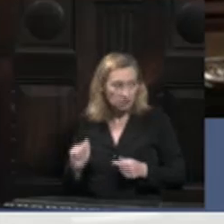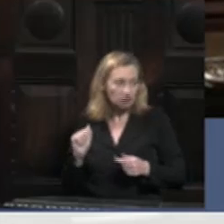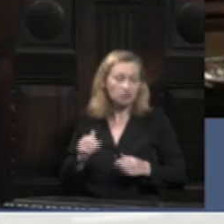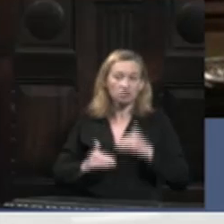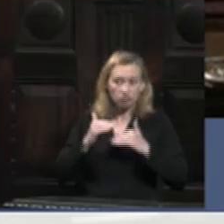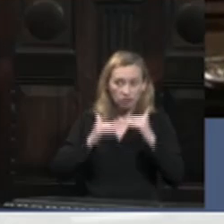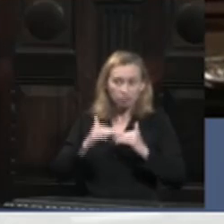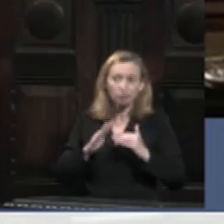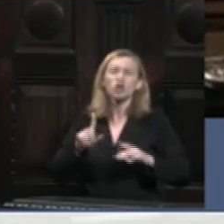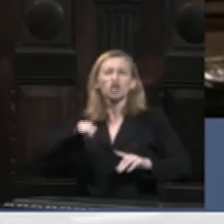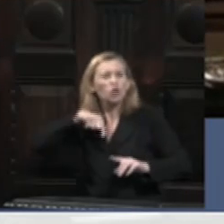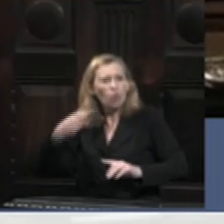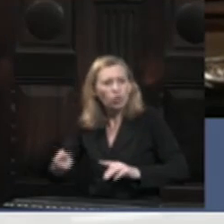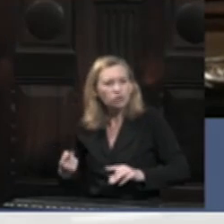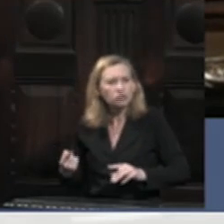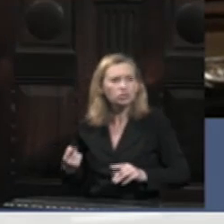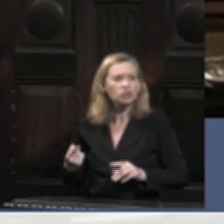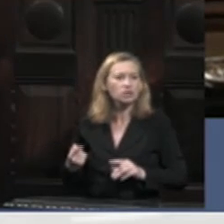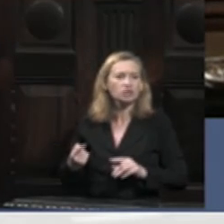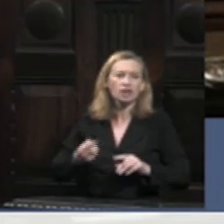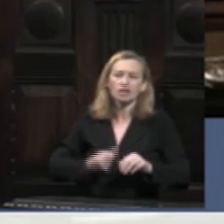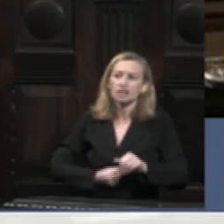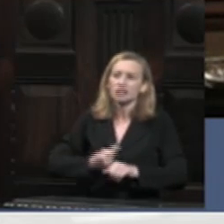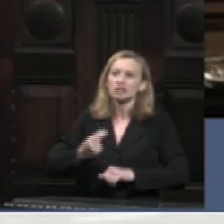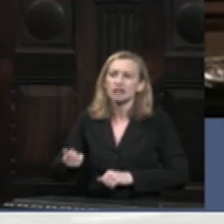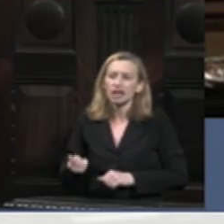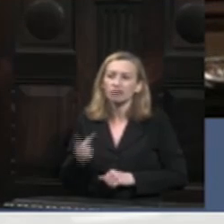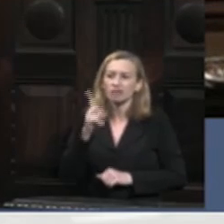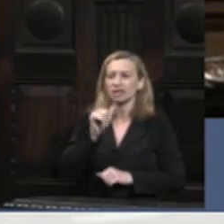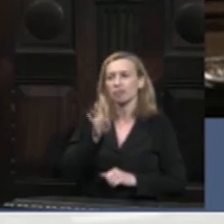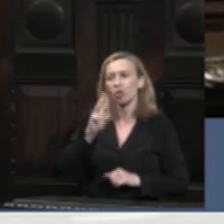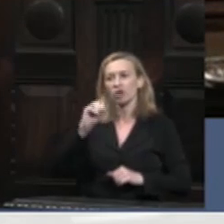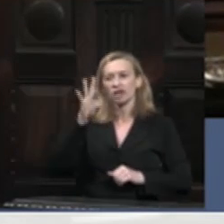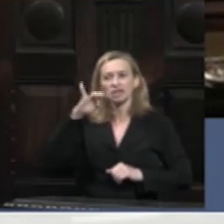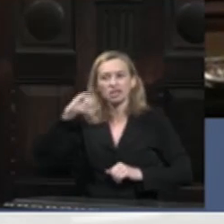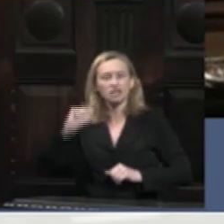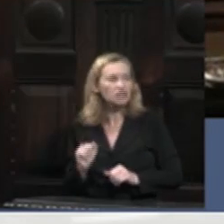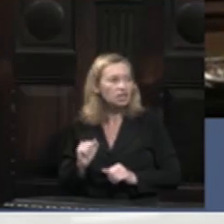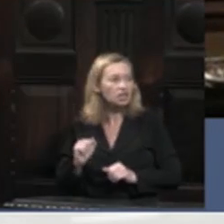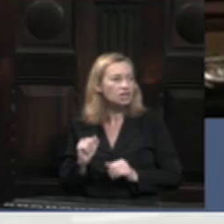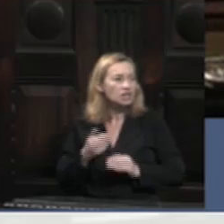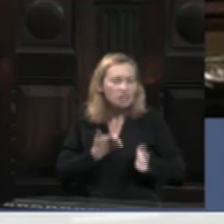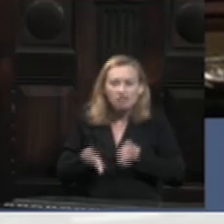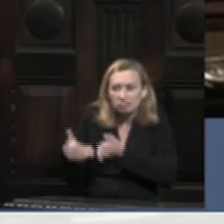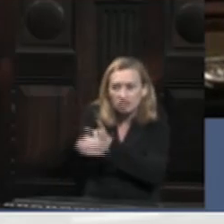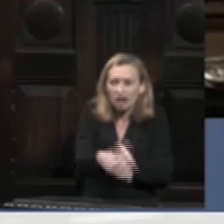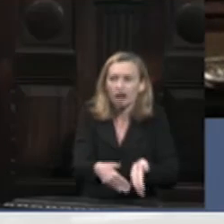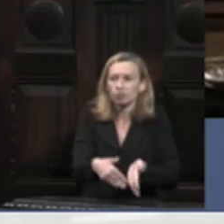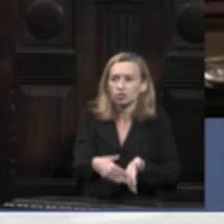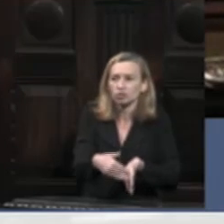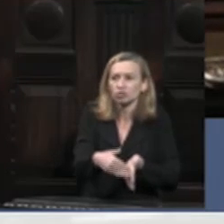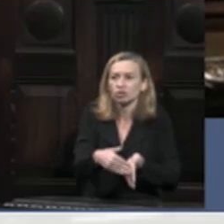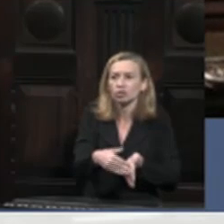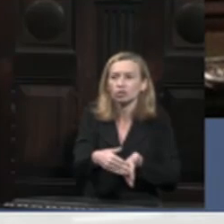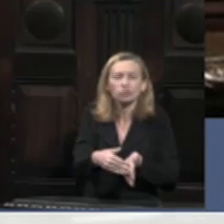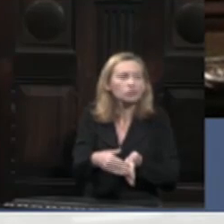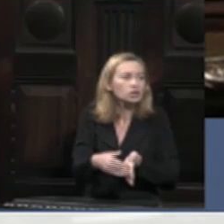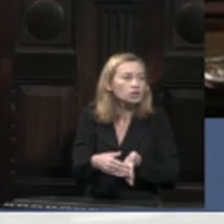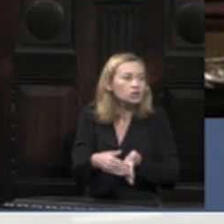nós. A disputa partidária, a disputa de pontos de vista sobre o mundo e sobre as coisas,